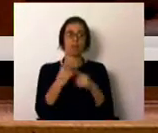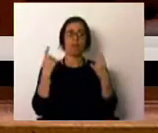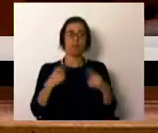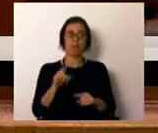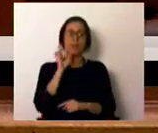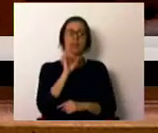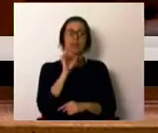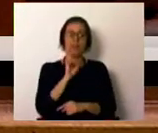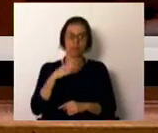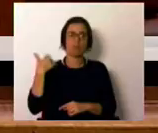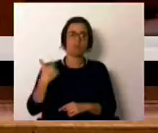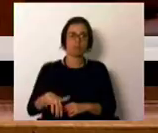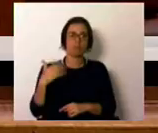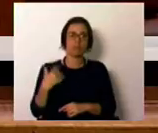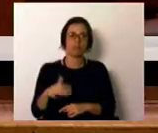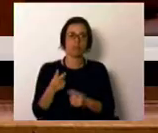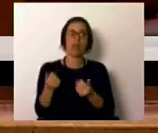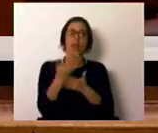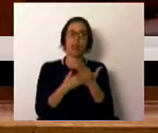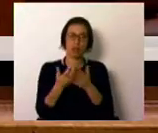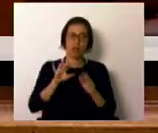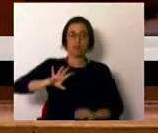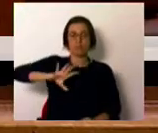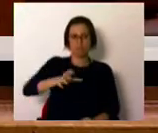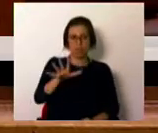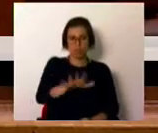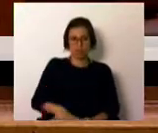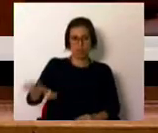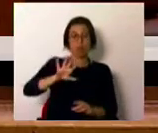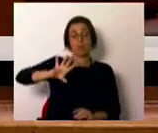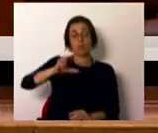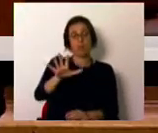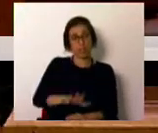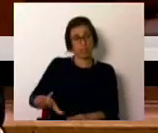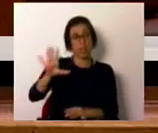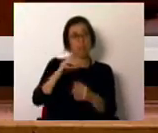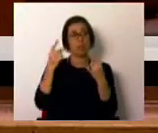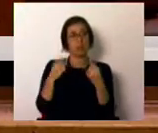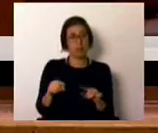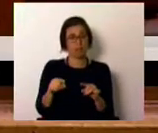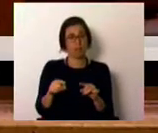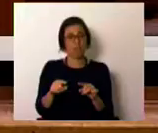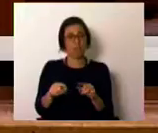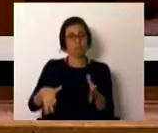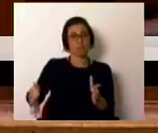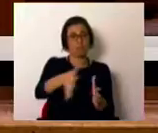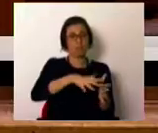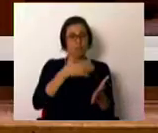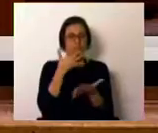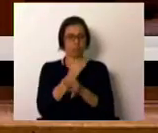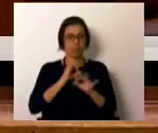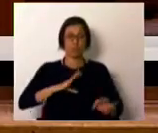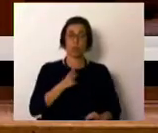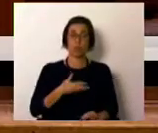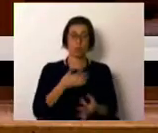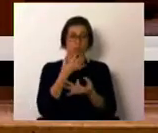uma importância fulcral na economia da região, numa região que tem uma das baías mais belas